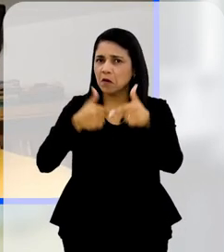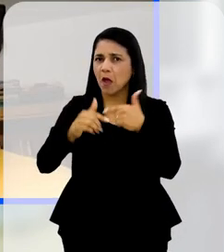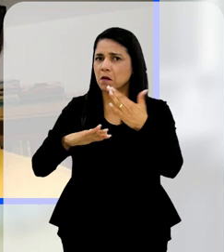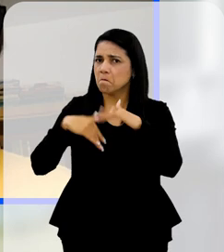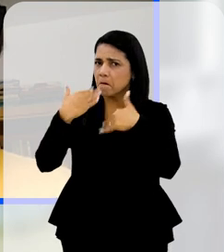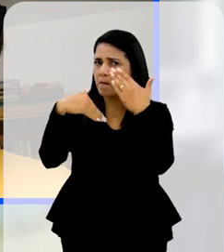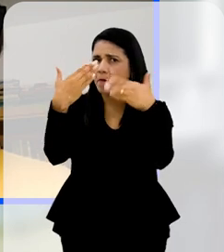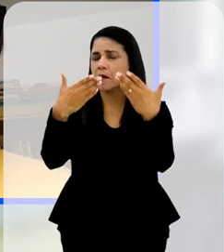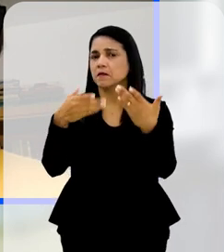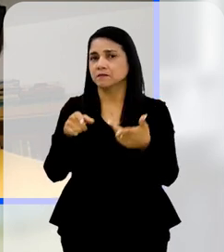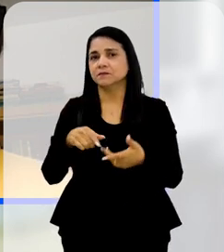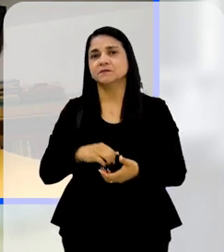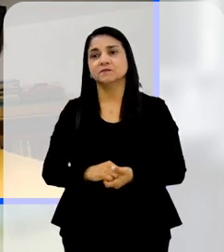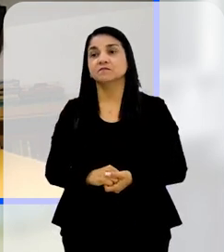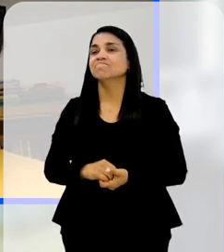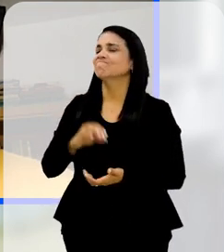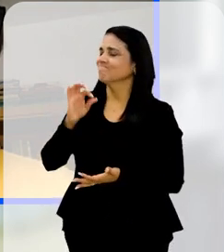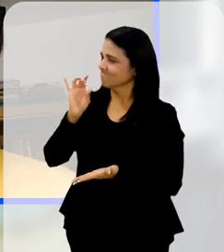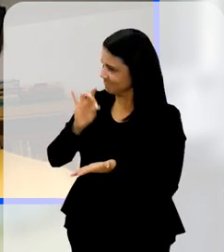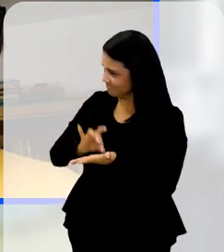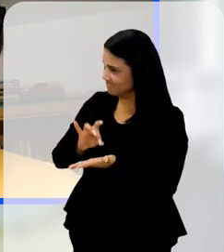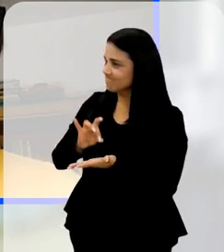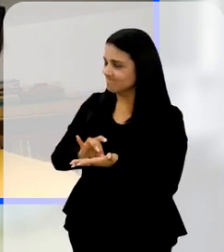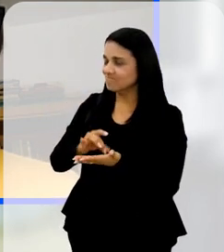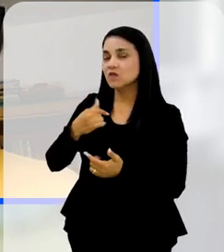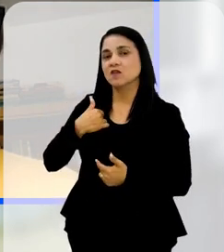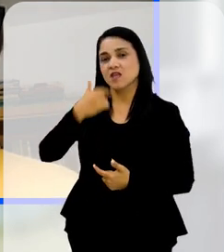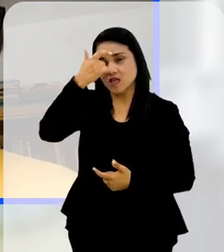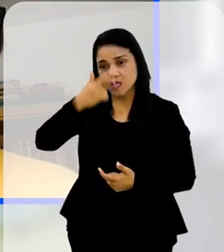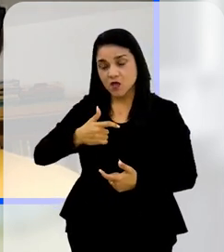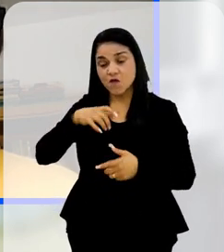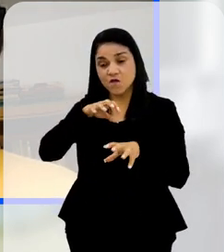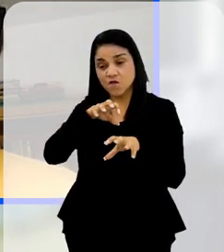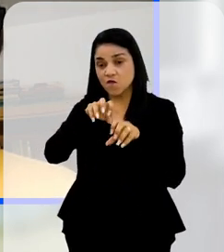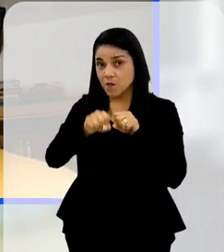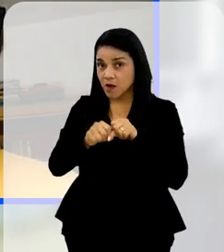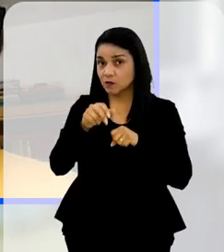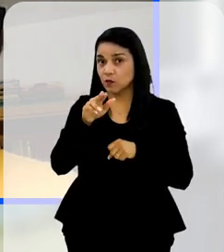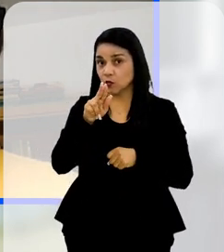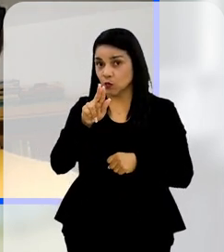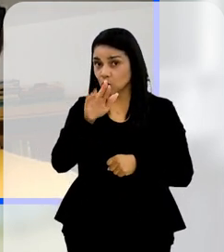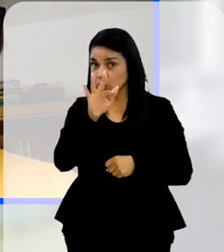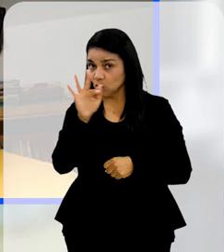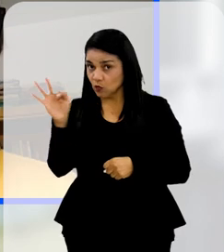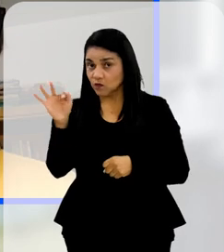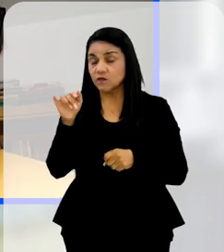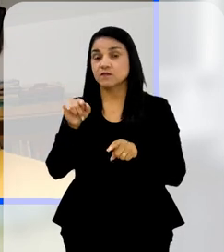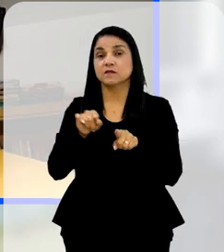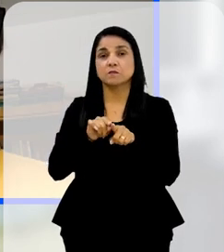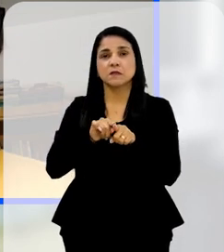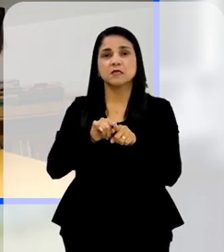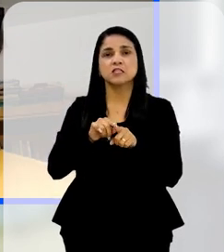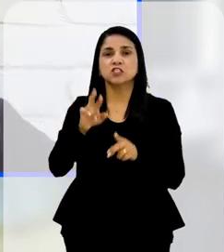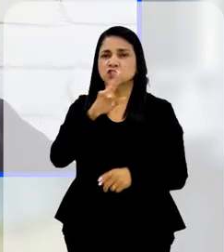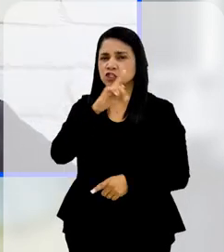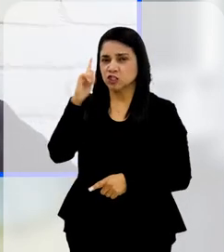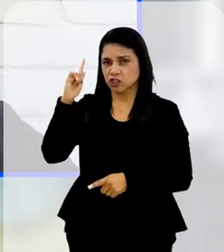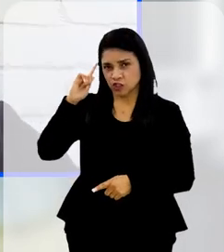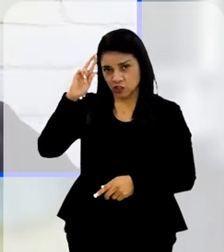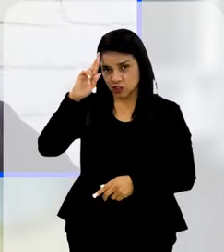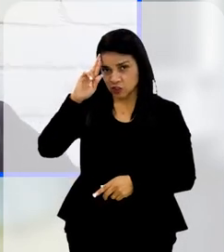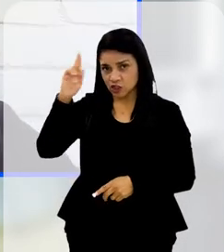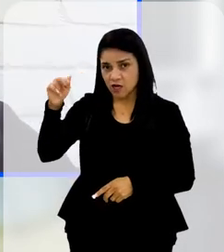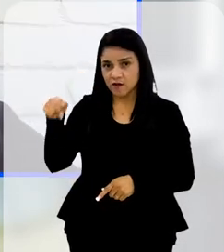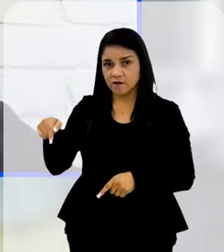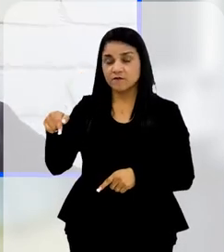Exatamente, eu fui formado na UFF, mas também fui chefe do serviço de emergência do Hospital Antônio Pedro, fui